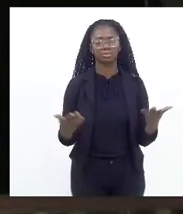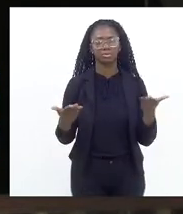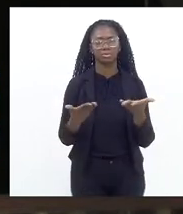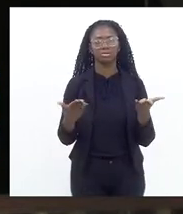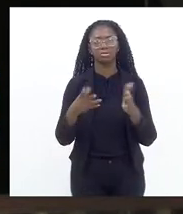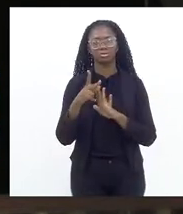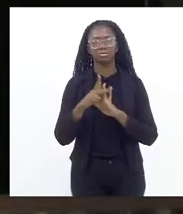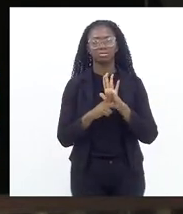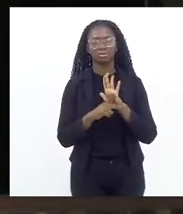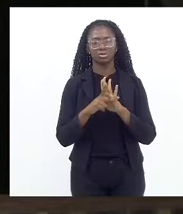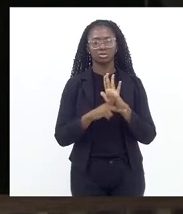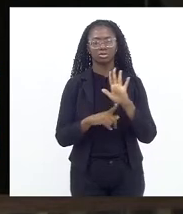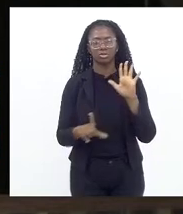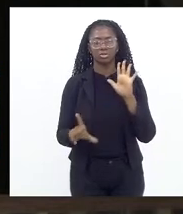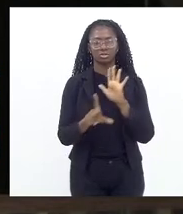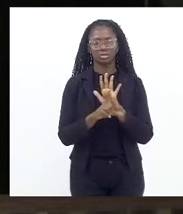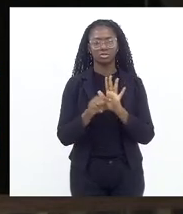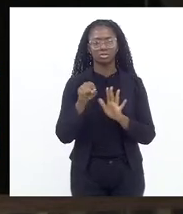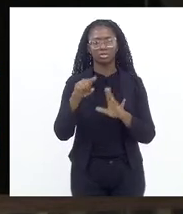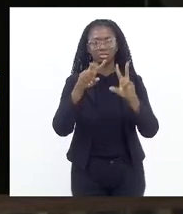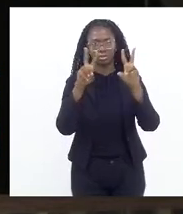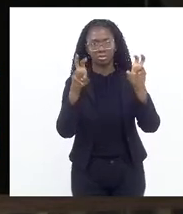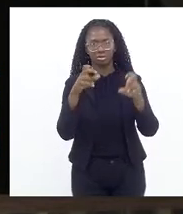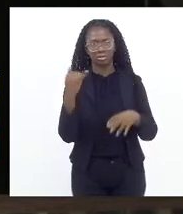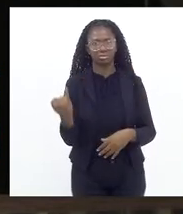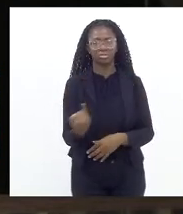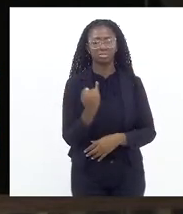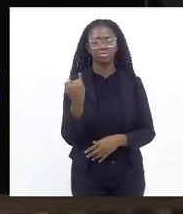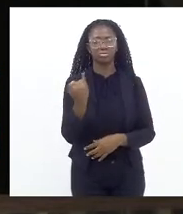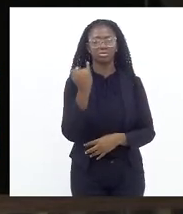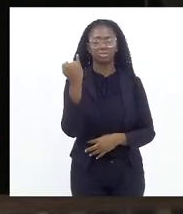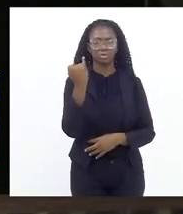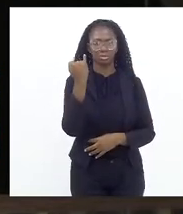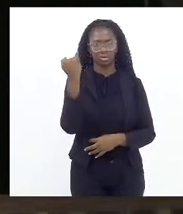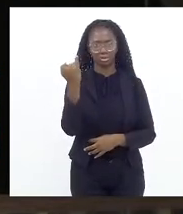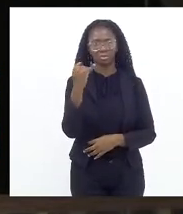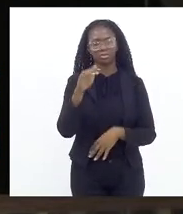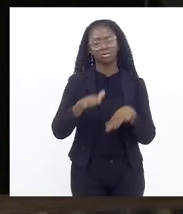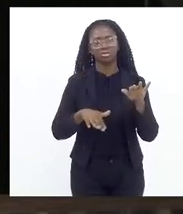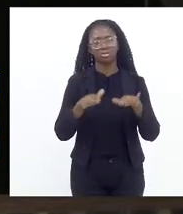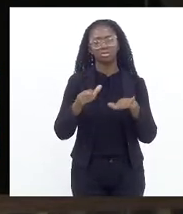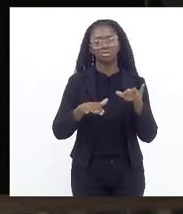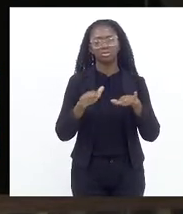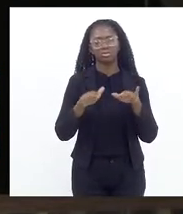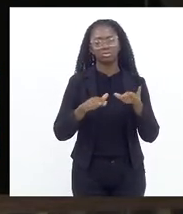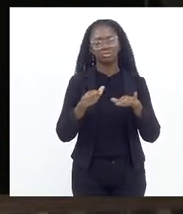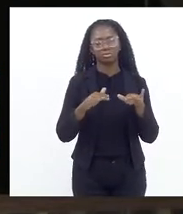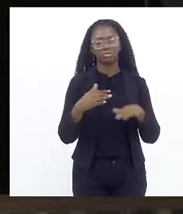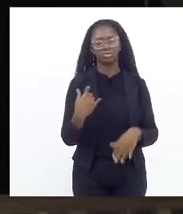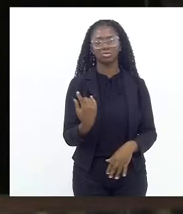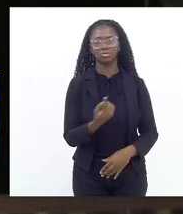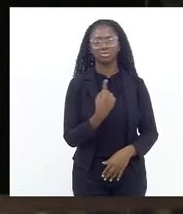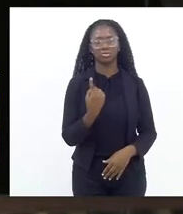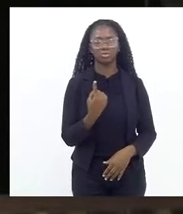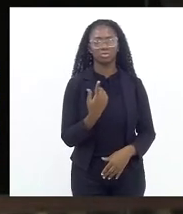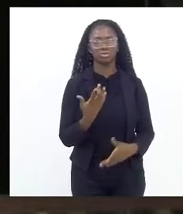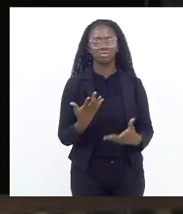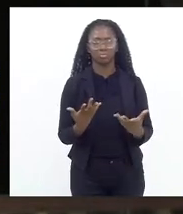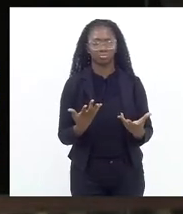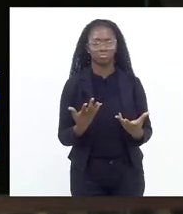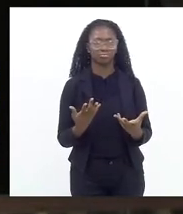lei, ele traz um tema importantíssimo, que muitas das vezes não é